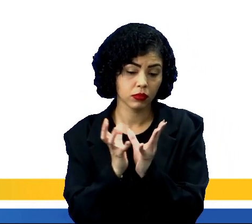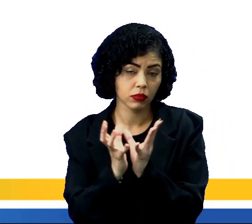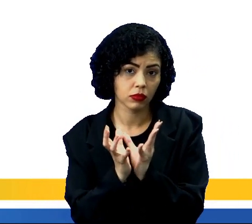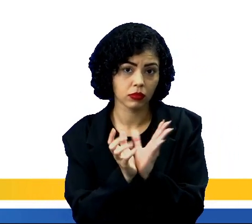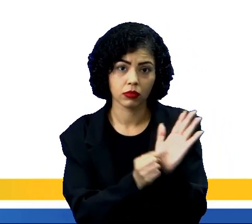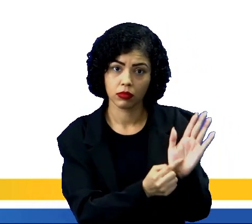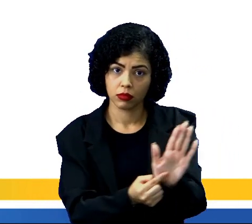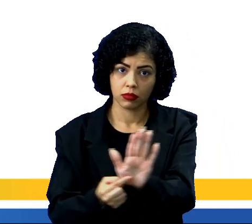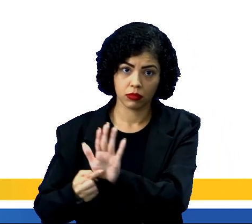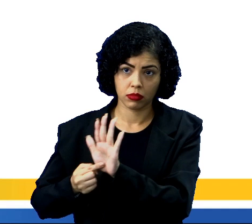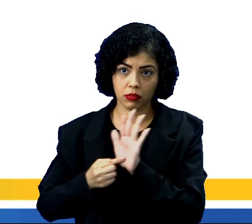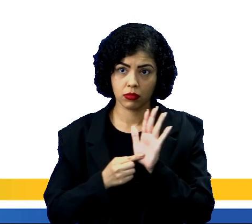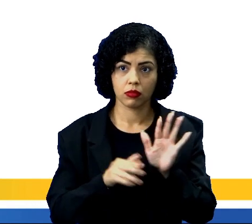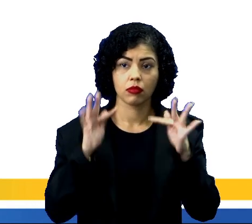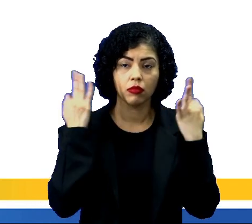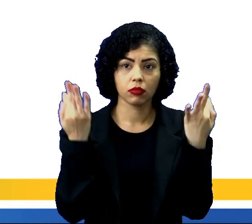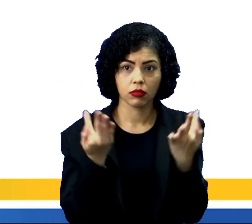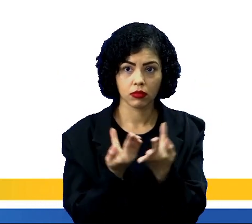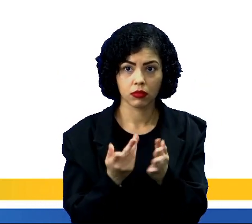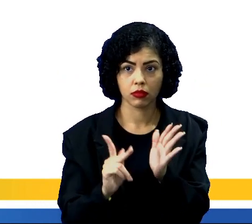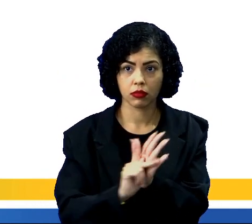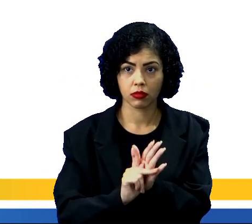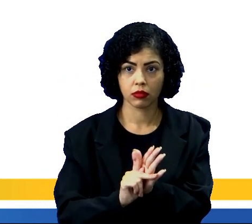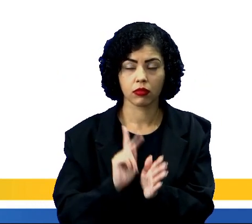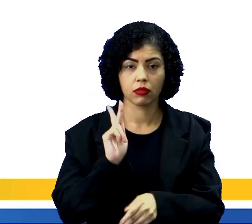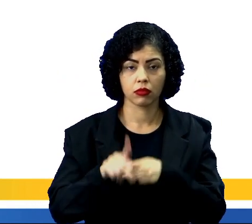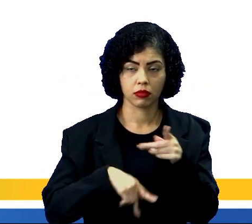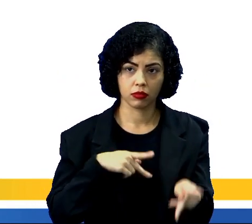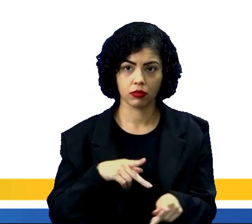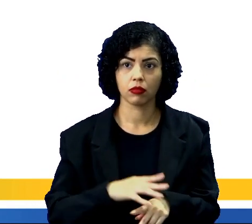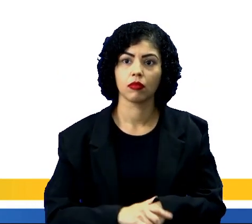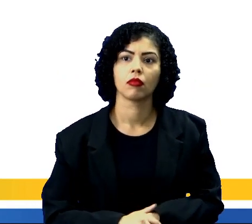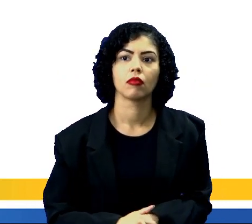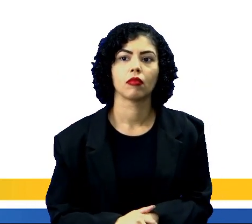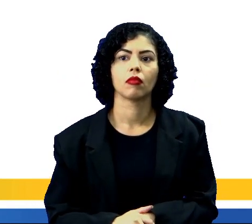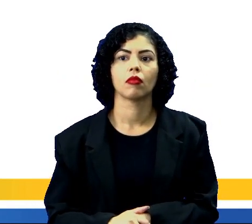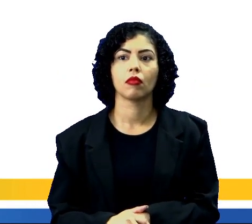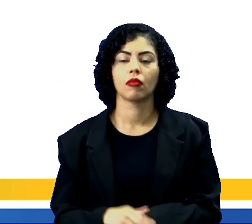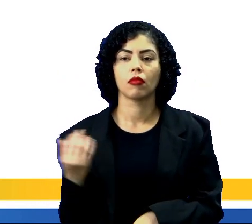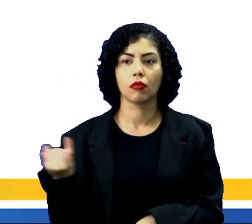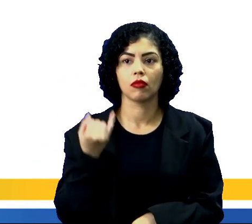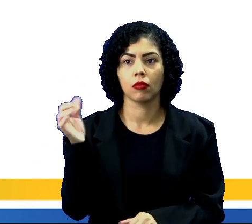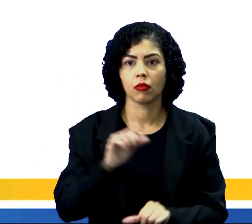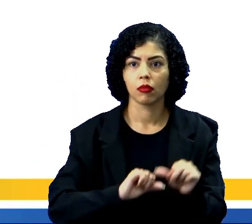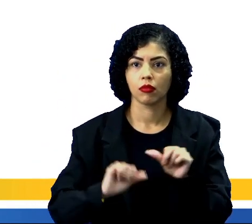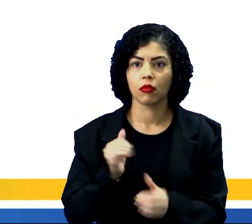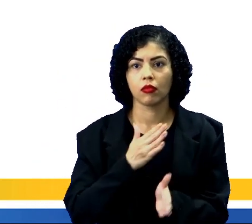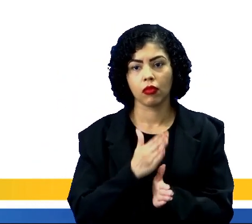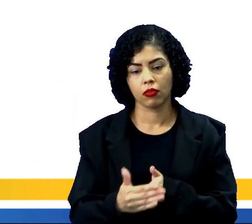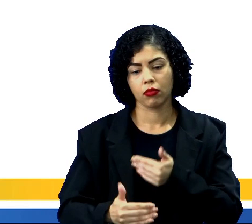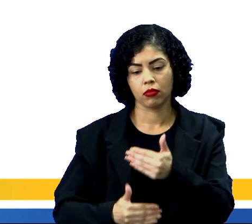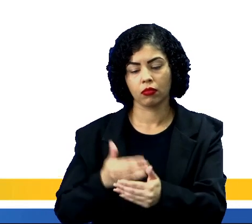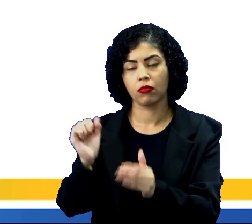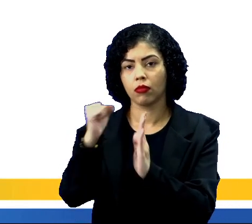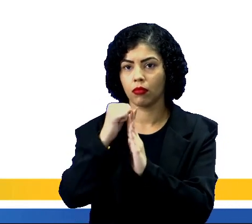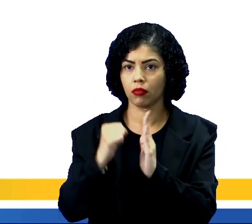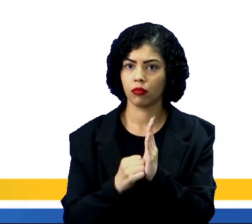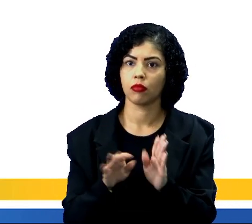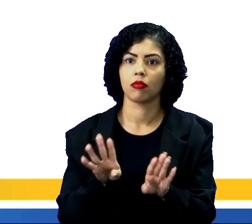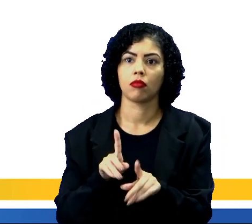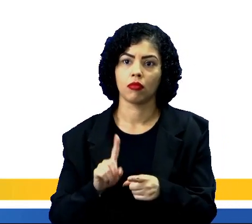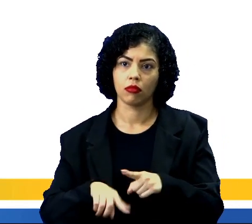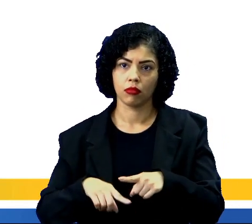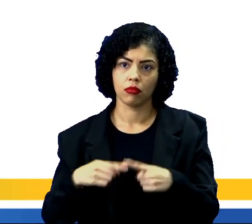de representantes das famílias que pertenciam ao povo. A sua fundação mudou ao longo dos séculos,